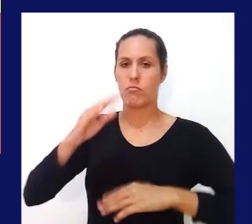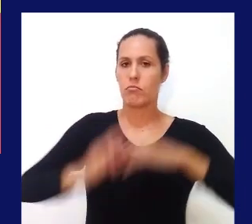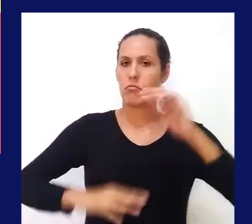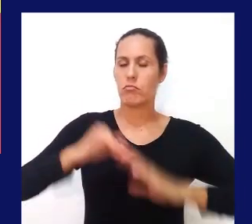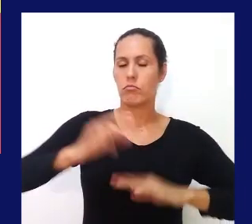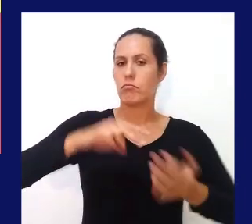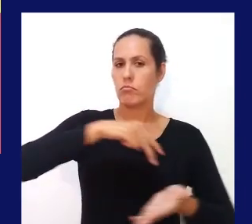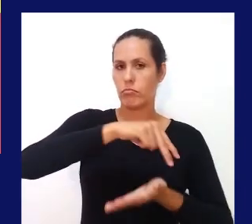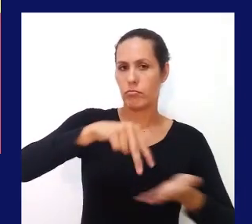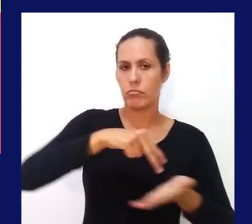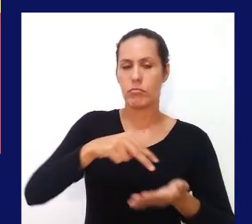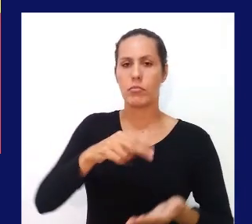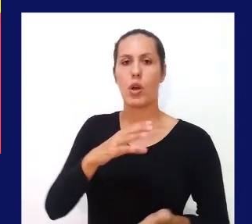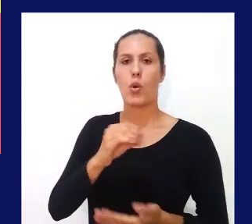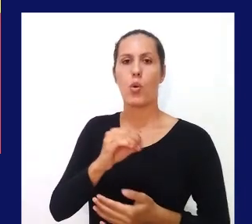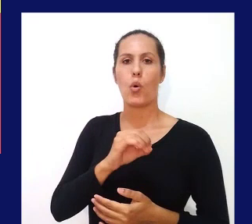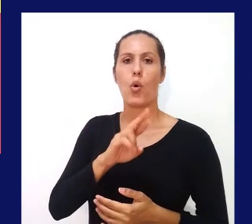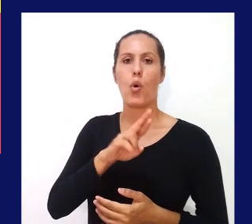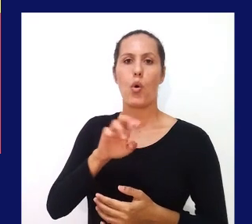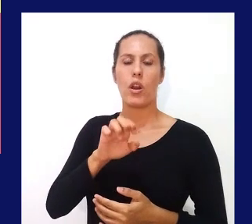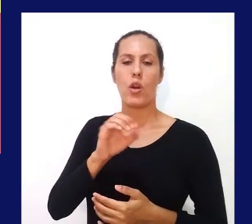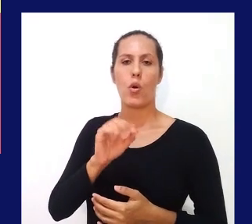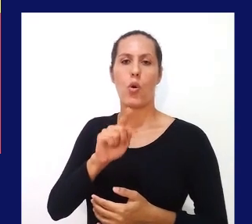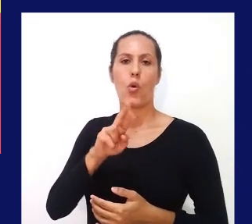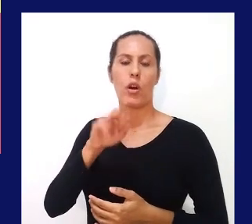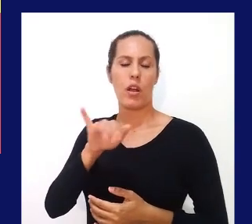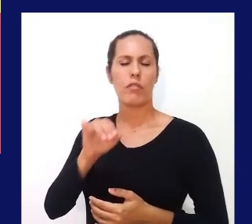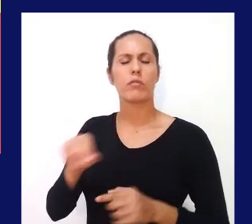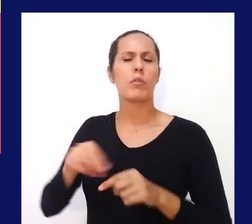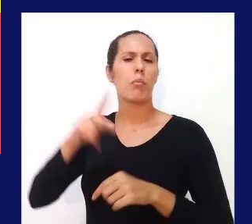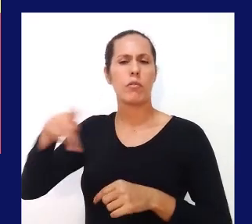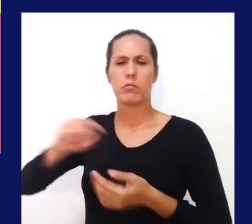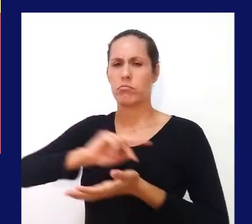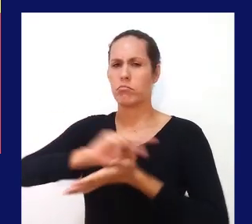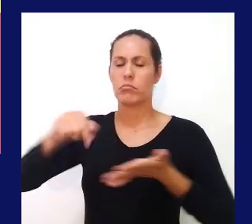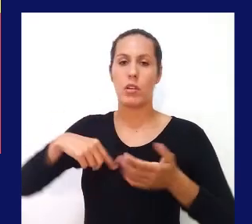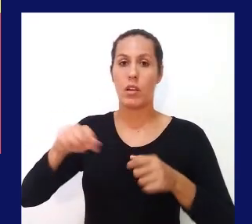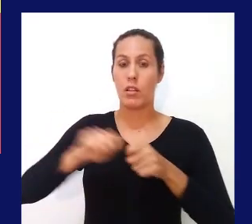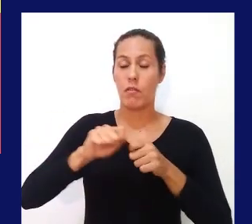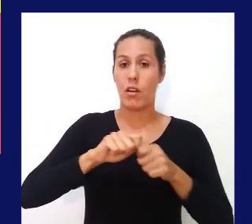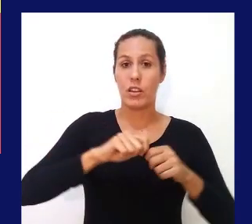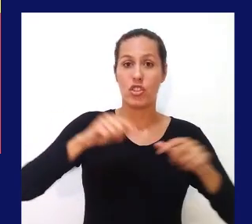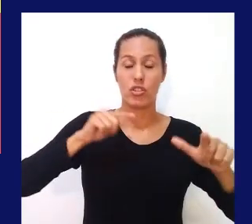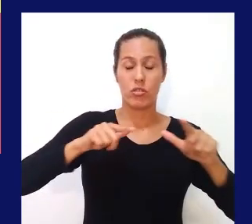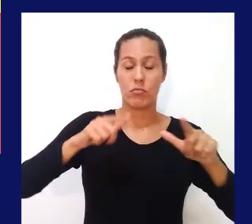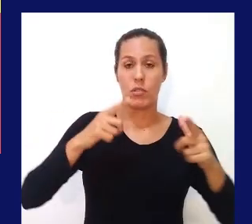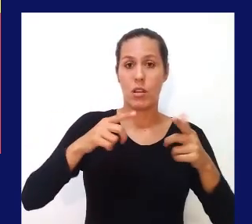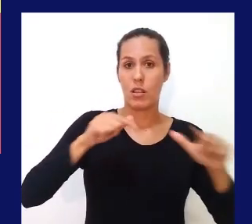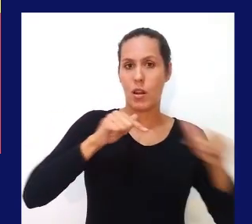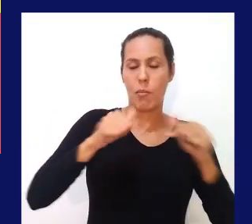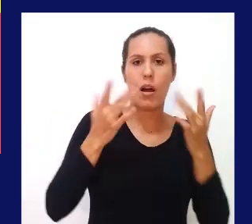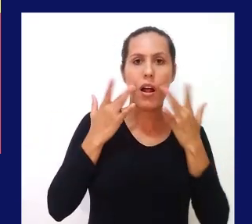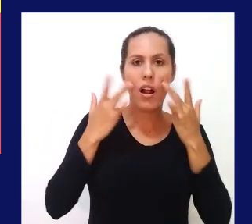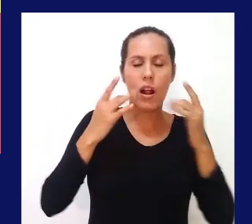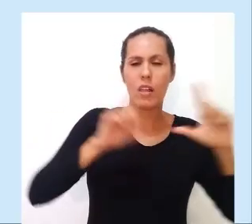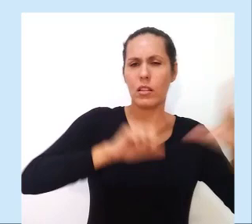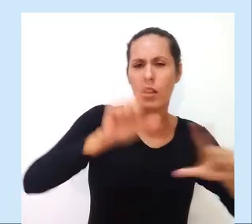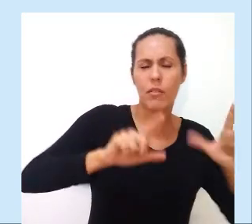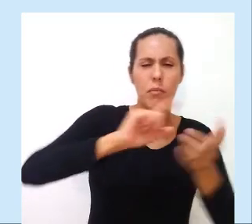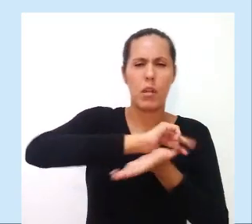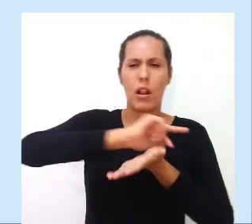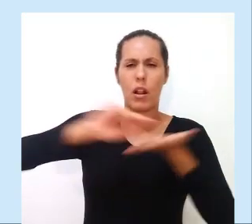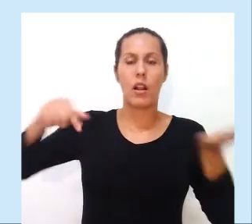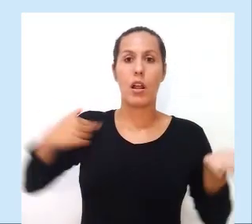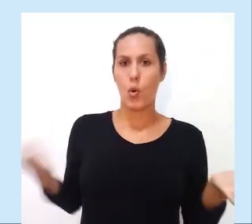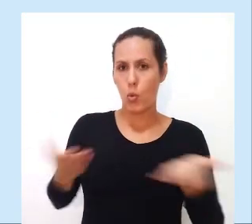e empresário. Além de ter a sua própria escola de dança, faz vários trabalhos para o teatro e TV. E ultimamente ele